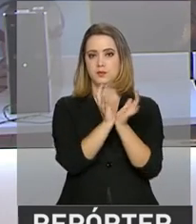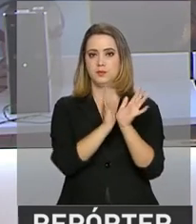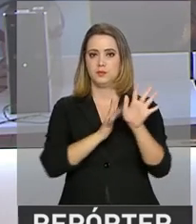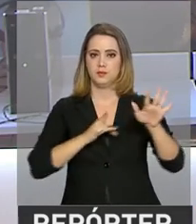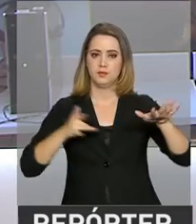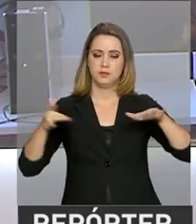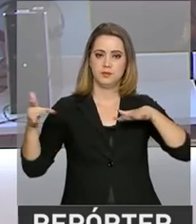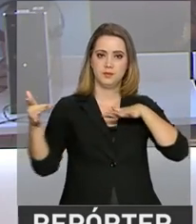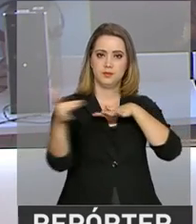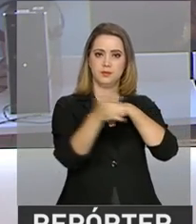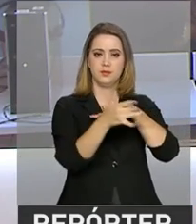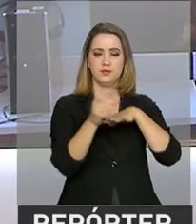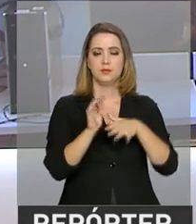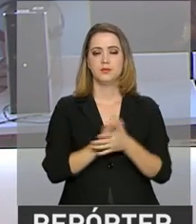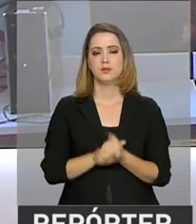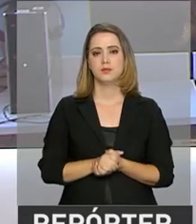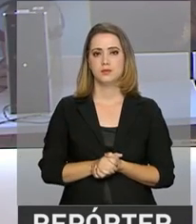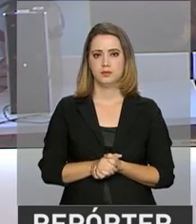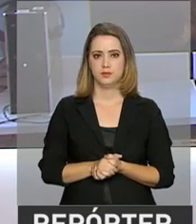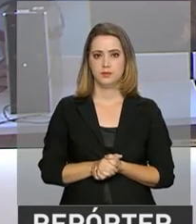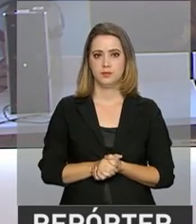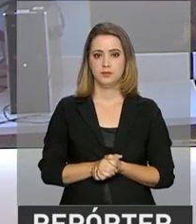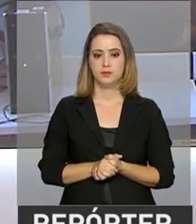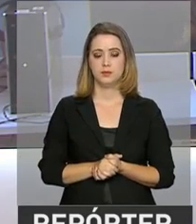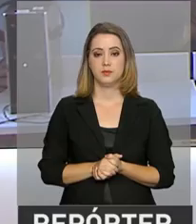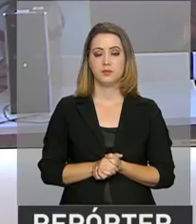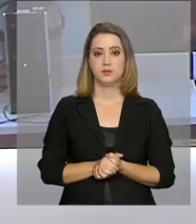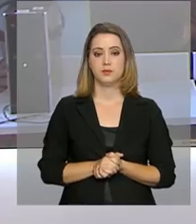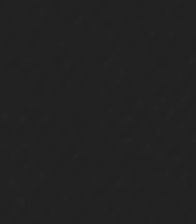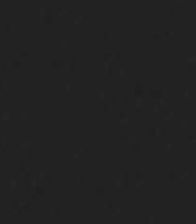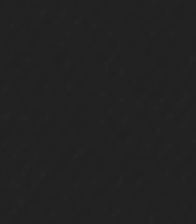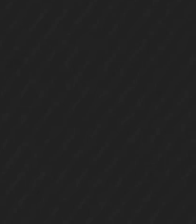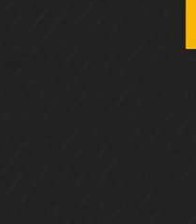aqui nbr a tv do governo federal